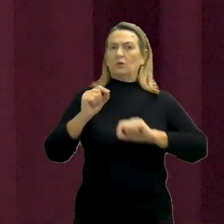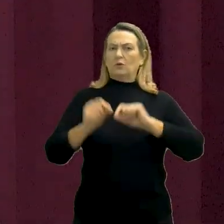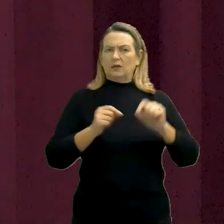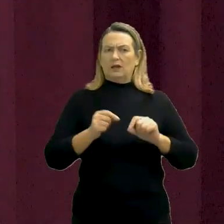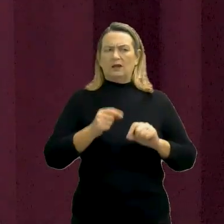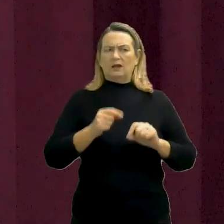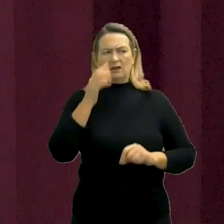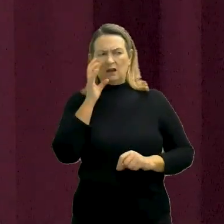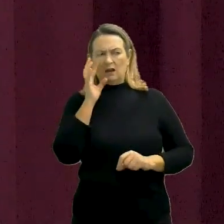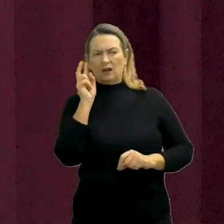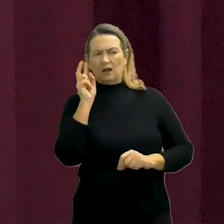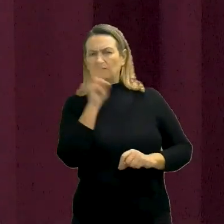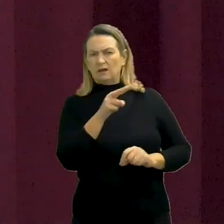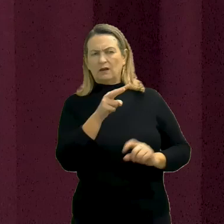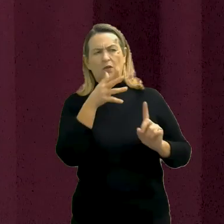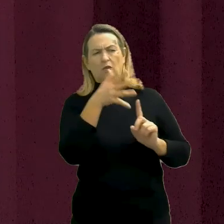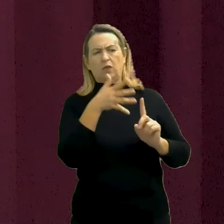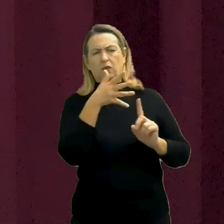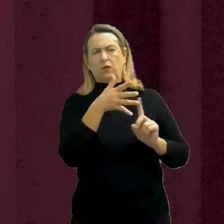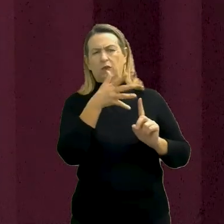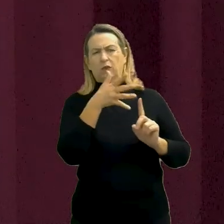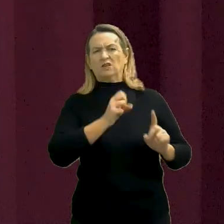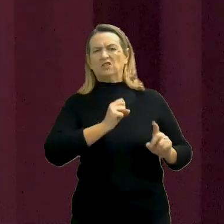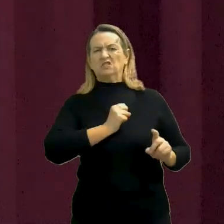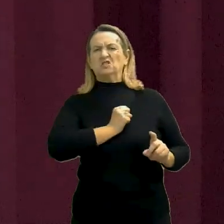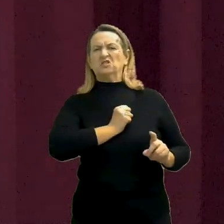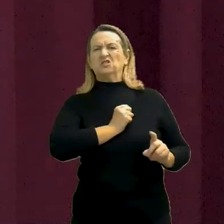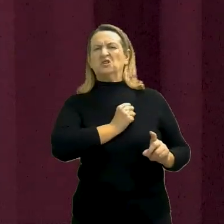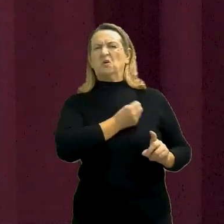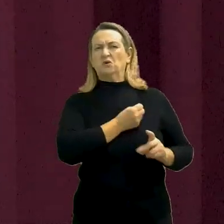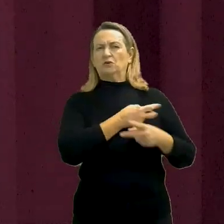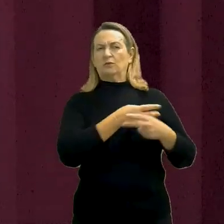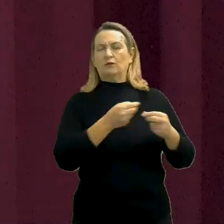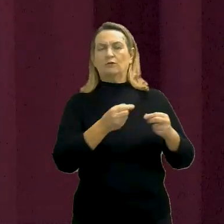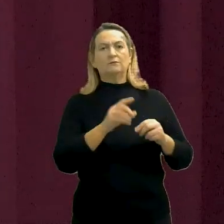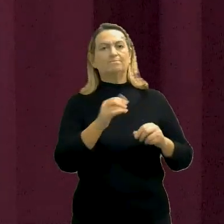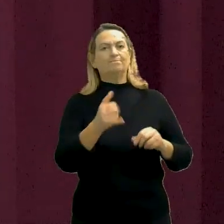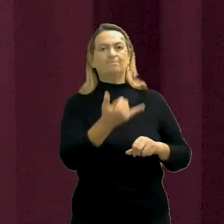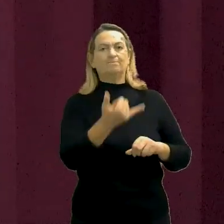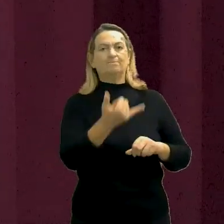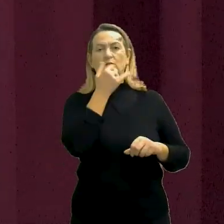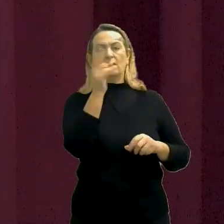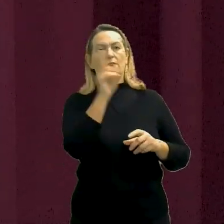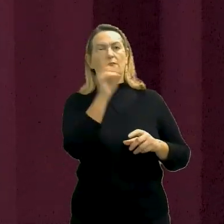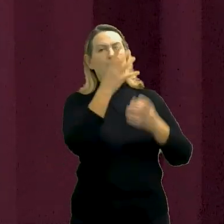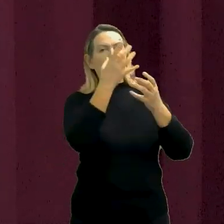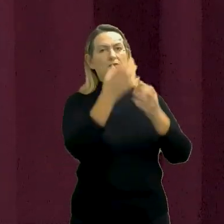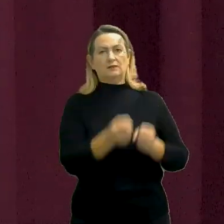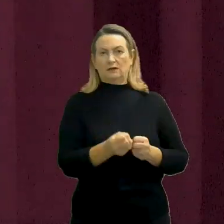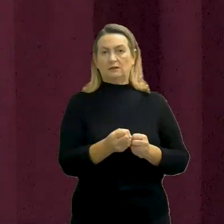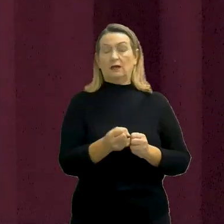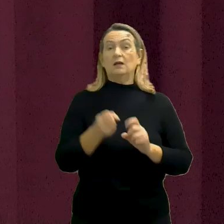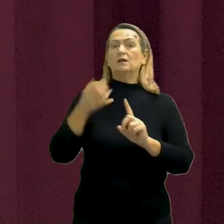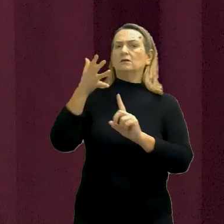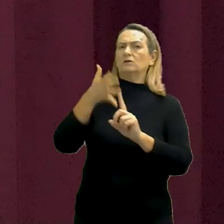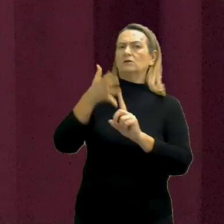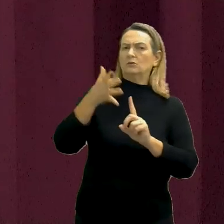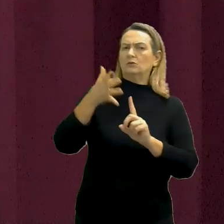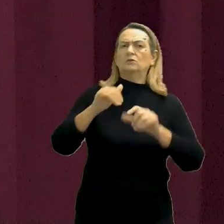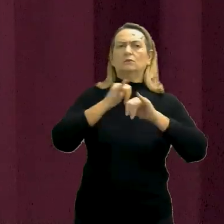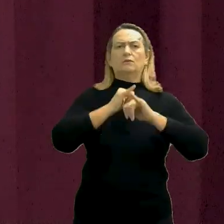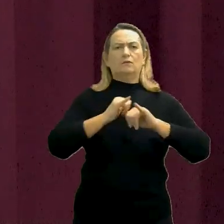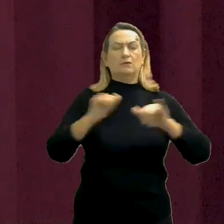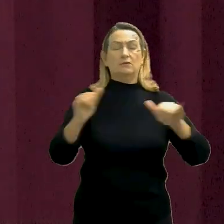político seja eh levado pra população de forma verdadeira e que essa possibilidade de desinformação